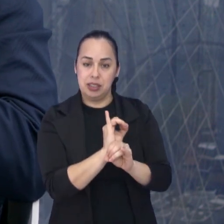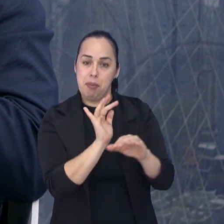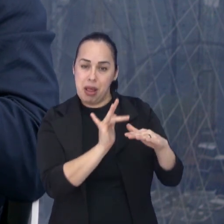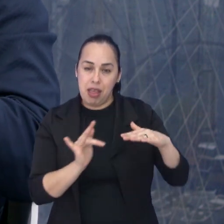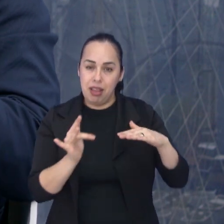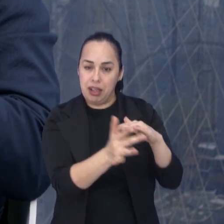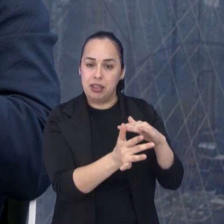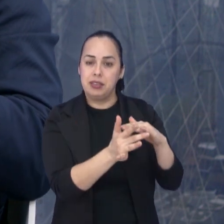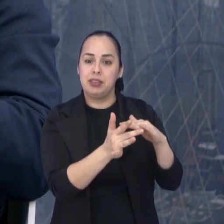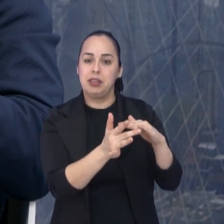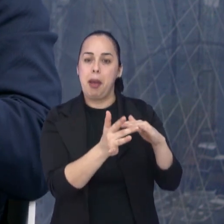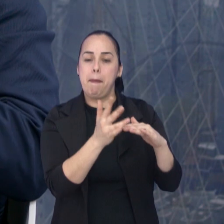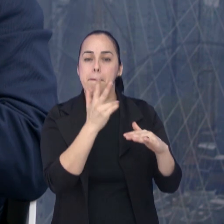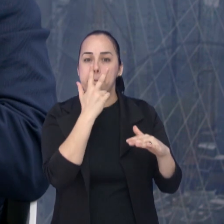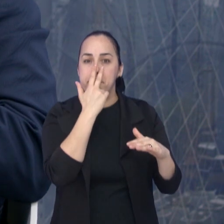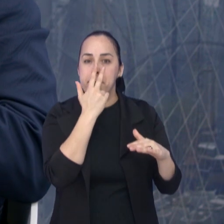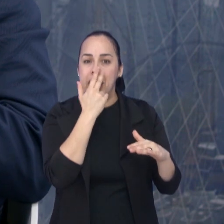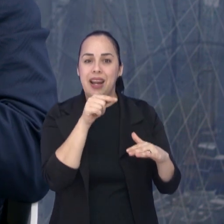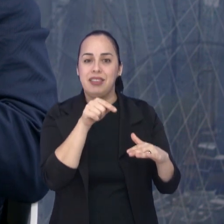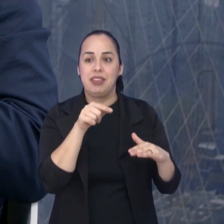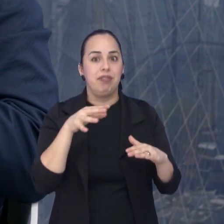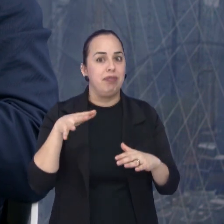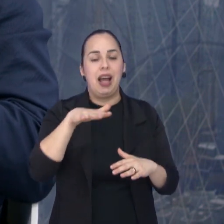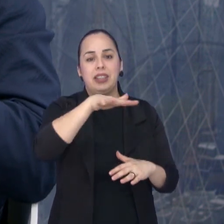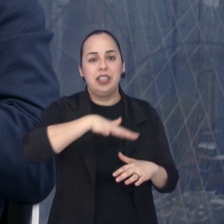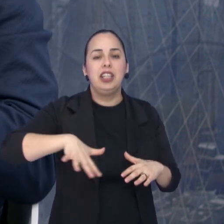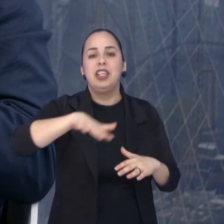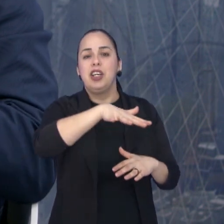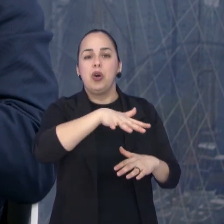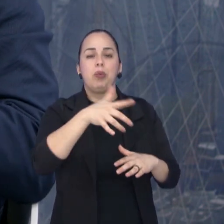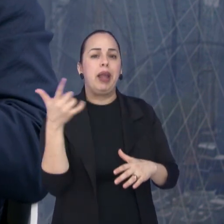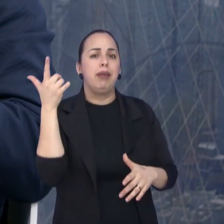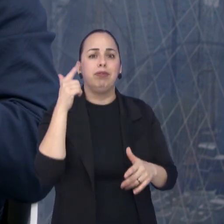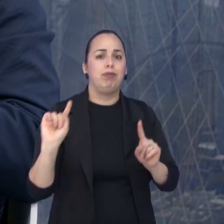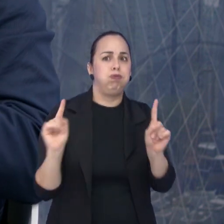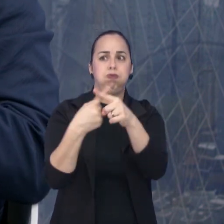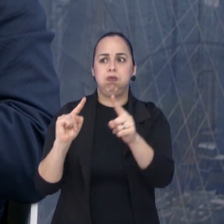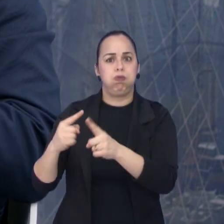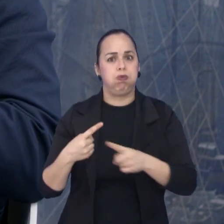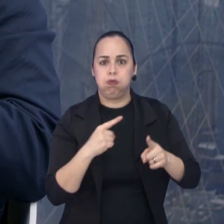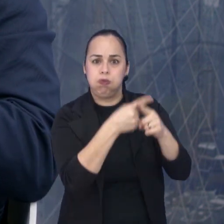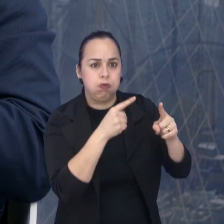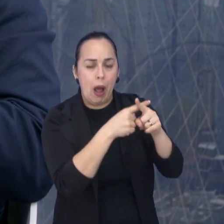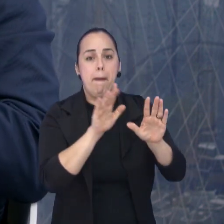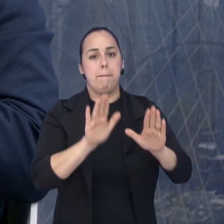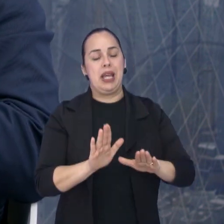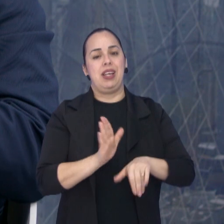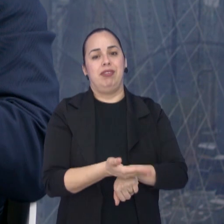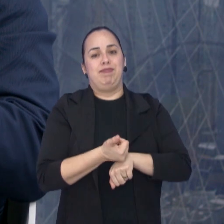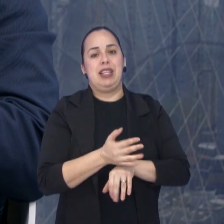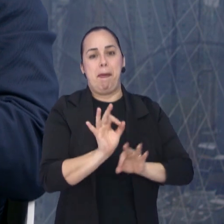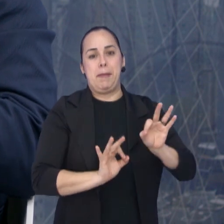sociais, é como você nadar num oceano cheio de tubarões. Como é que a gente nada no oceano assim? A gente não sangra. A gente não